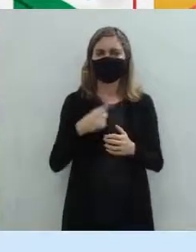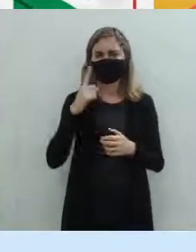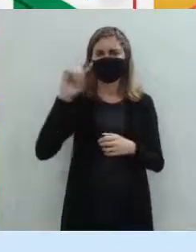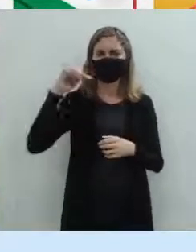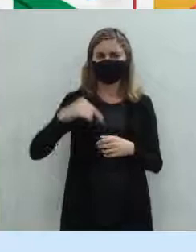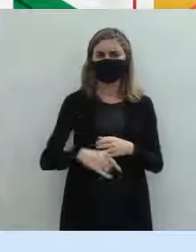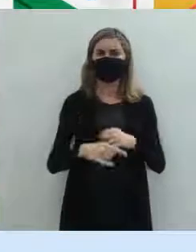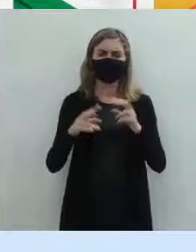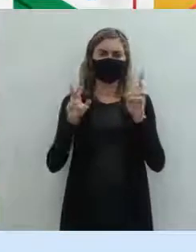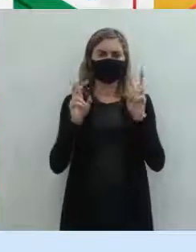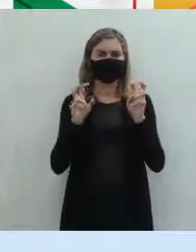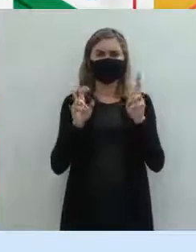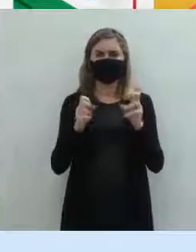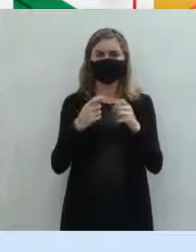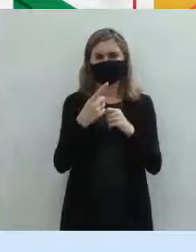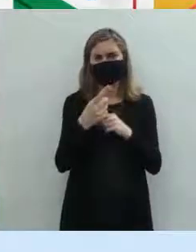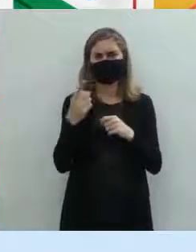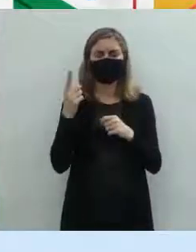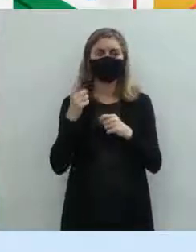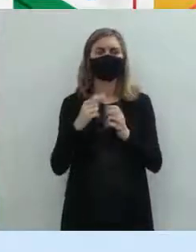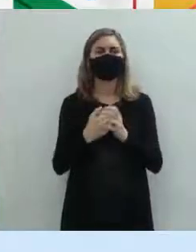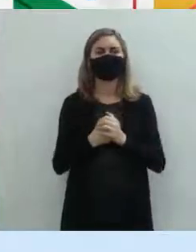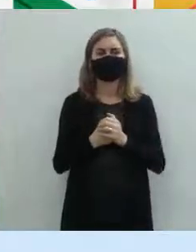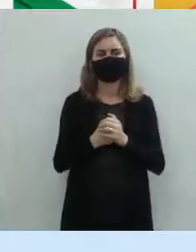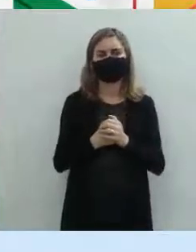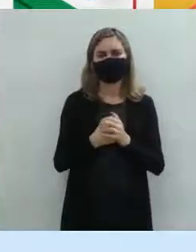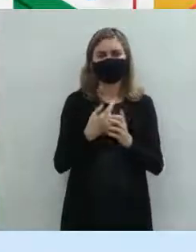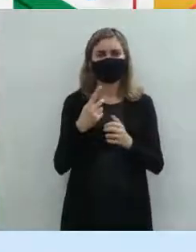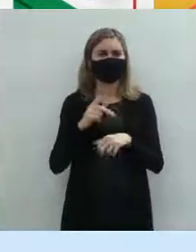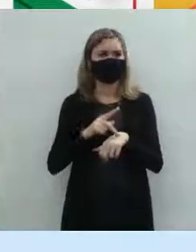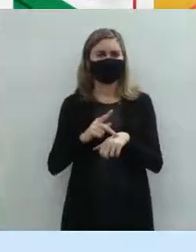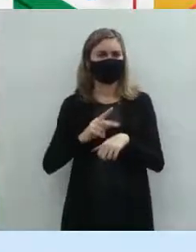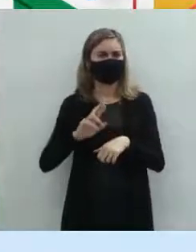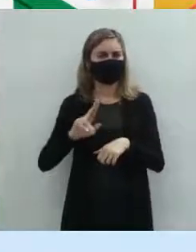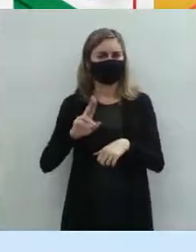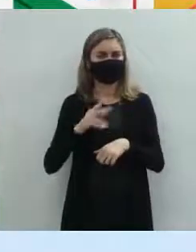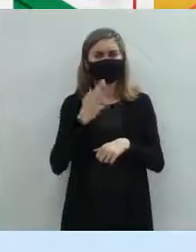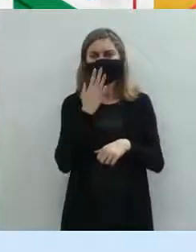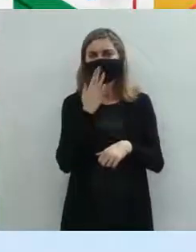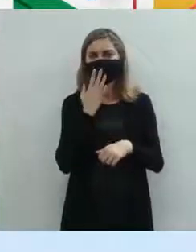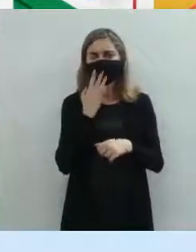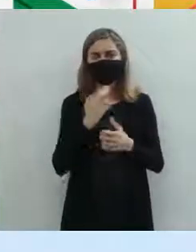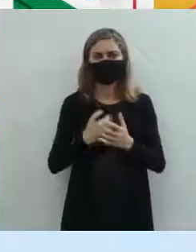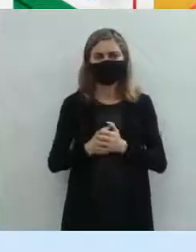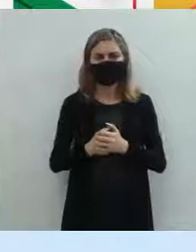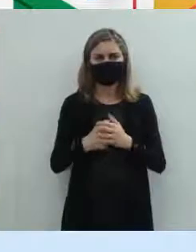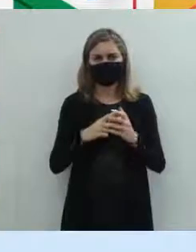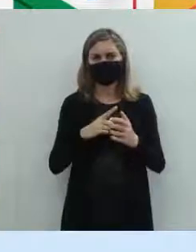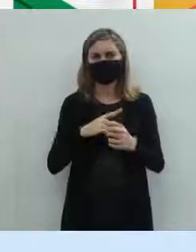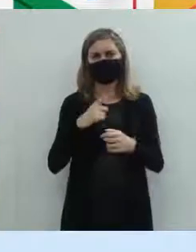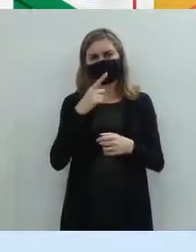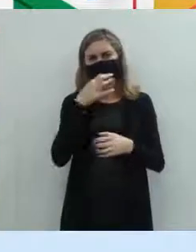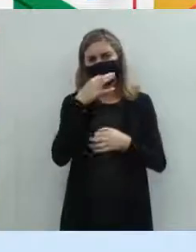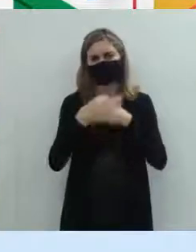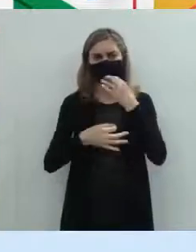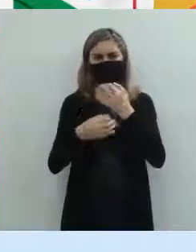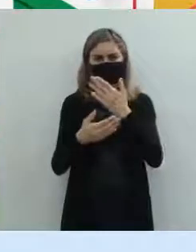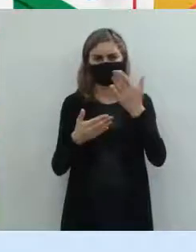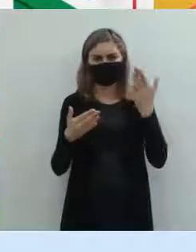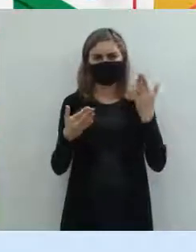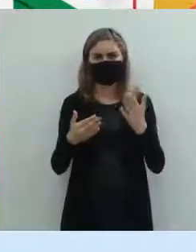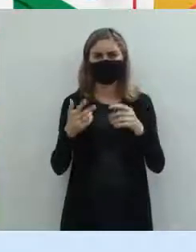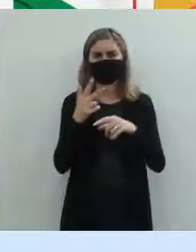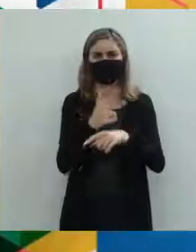Aprofundando o assunto, que história é essa, professora? Negócio de que preto não é cor? Eu tô indicando a vocês aí